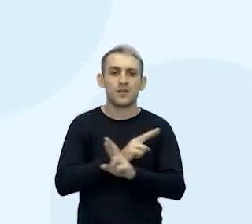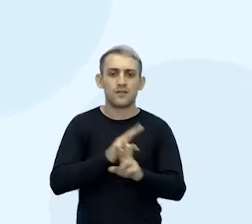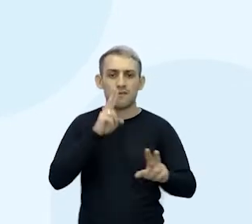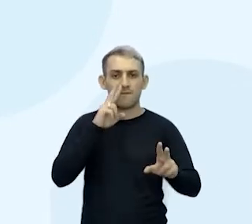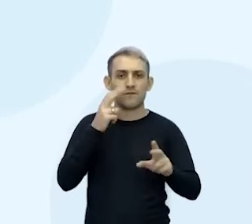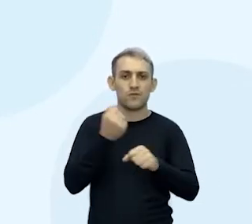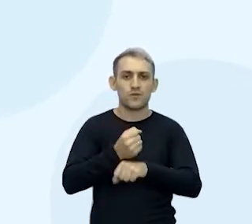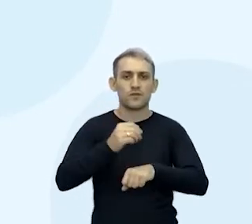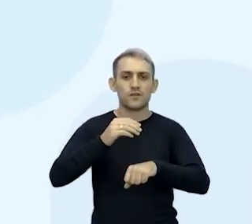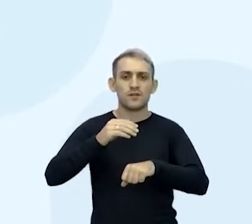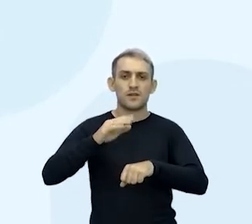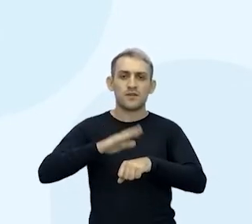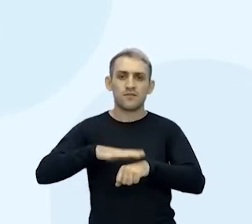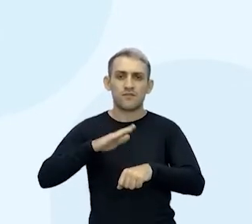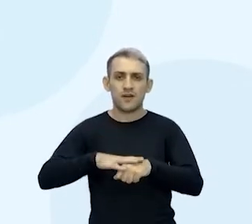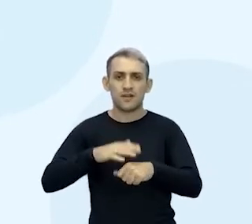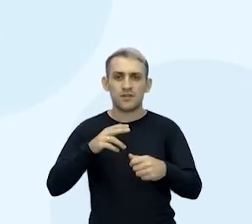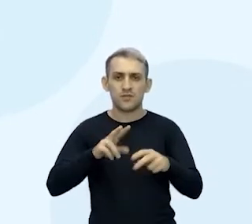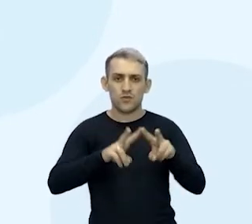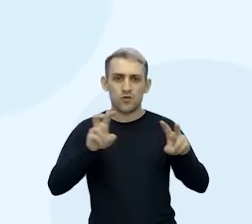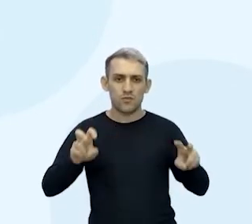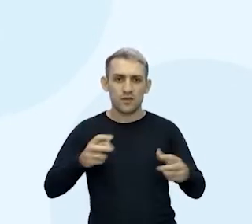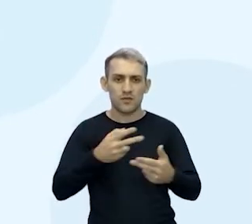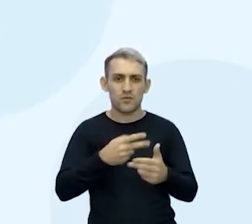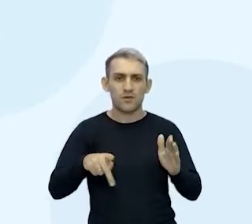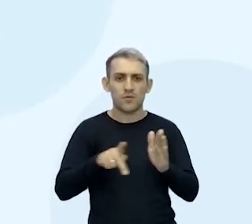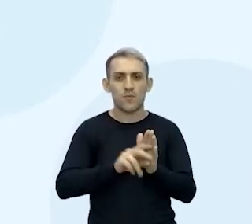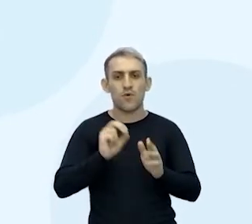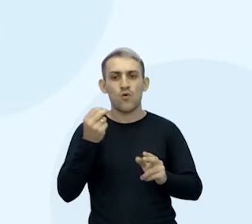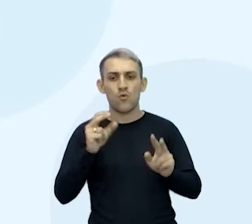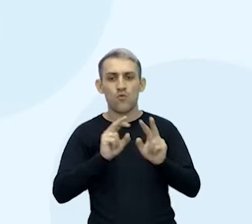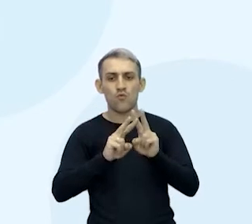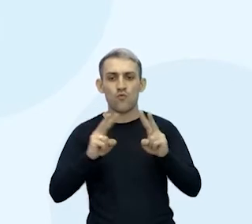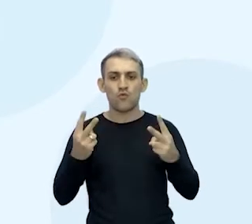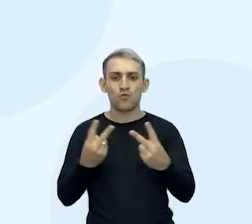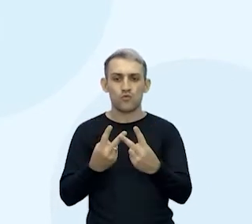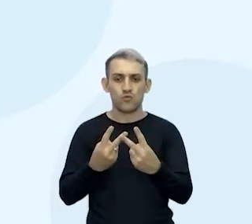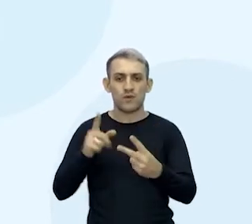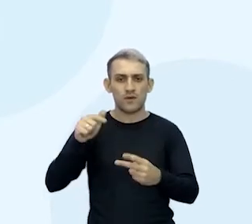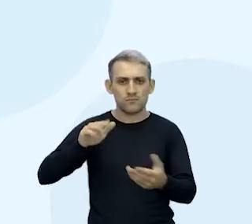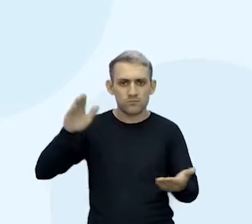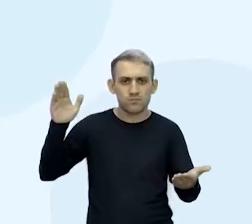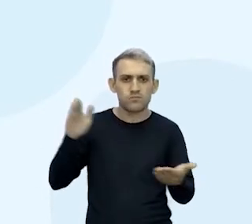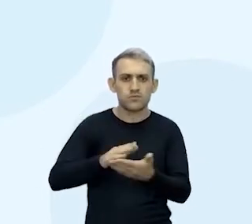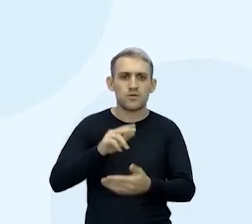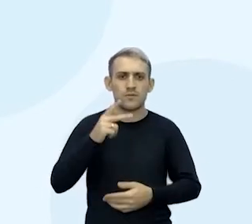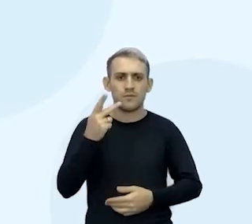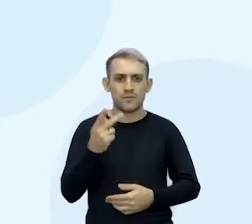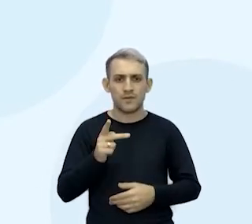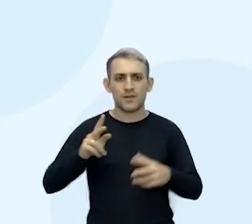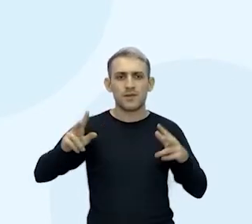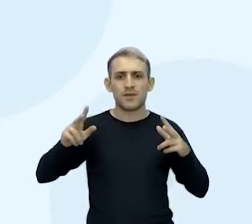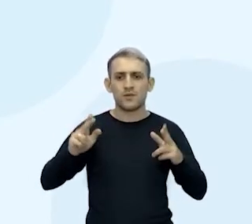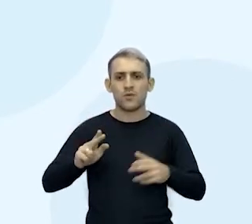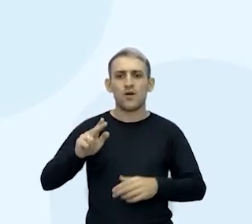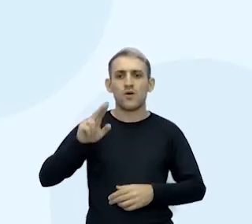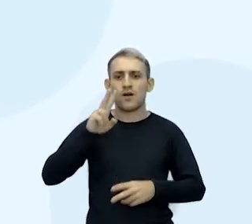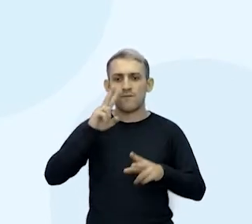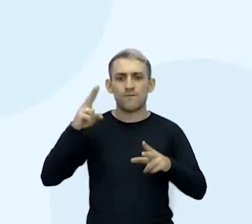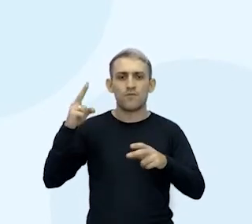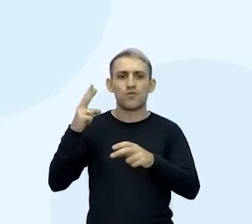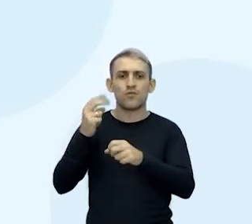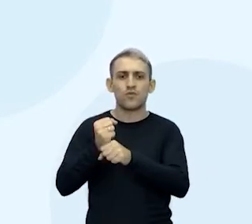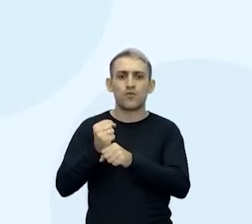força exercida sobre uma determinada área ou volume, certo? Isso aí. Pressão P é igual a força